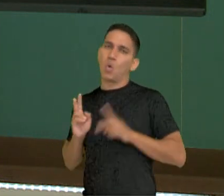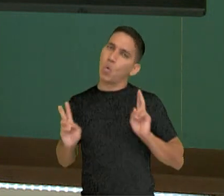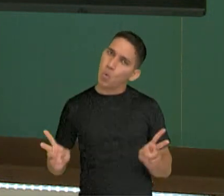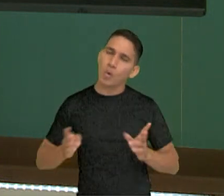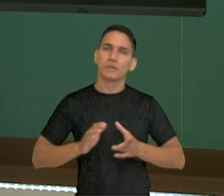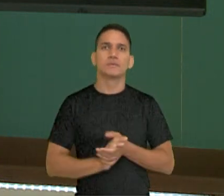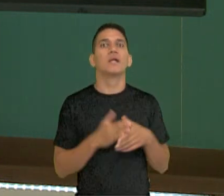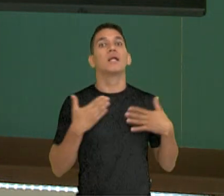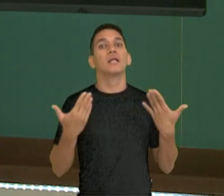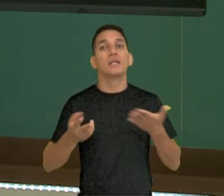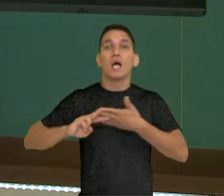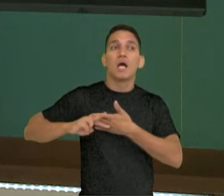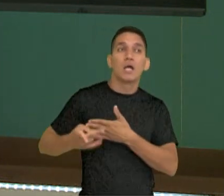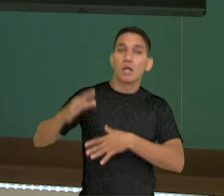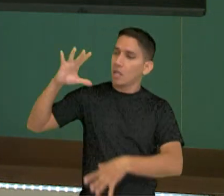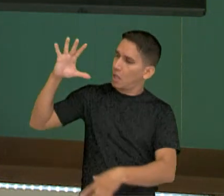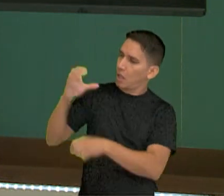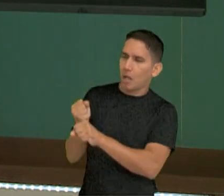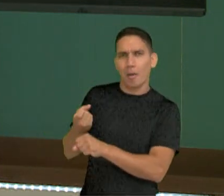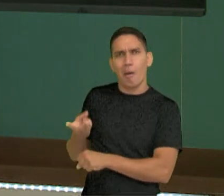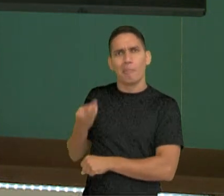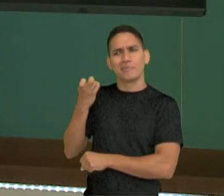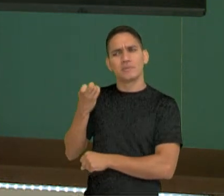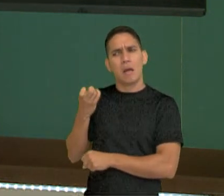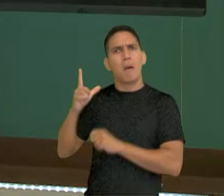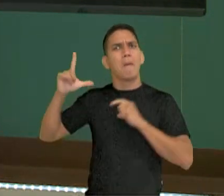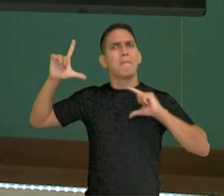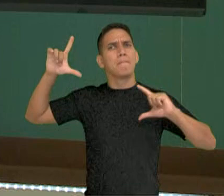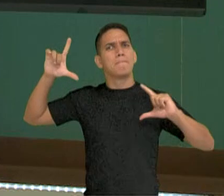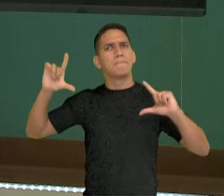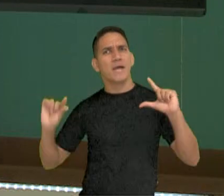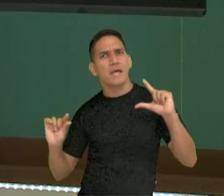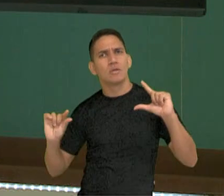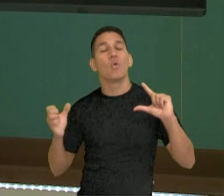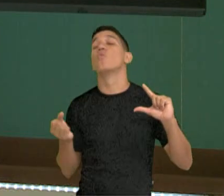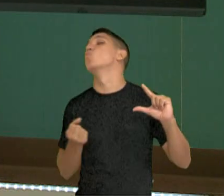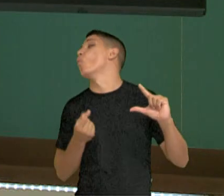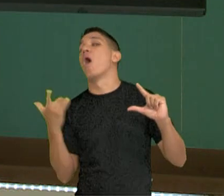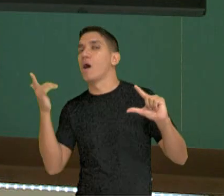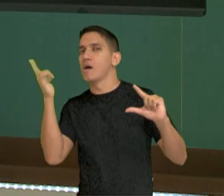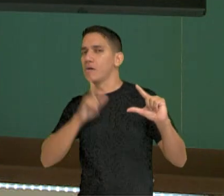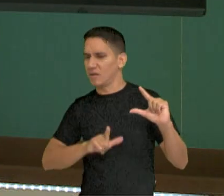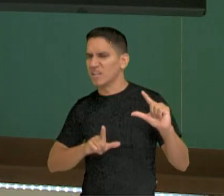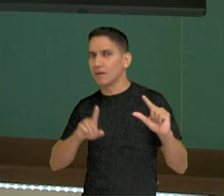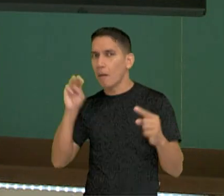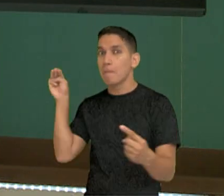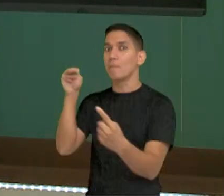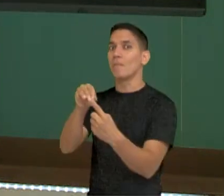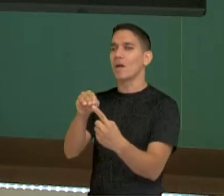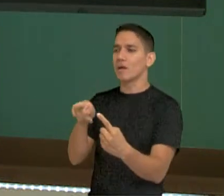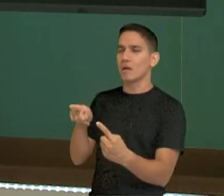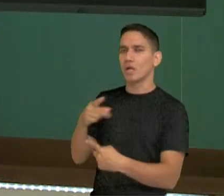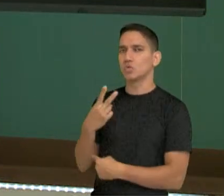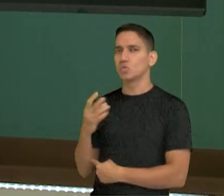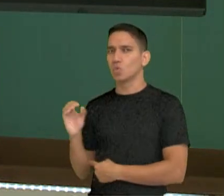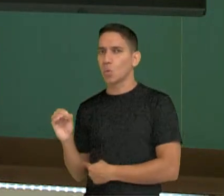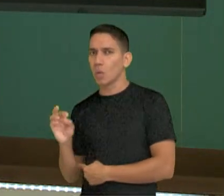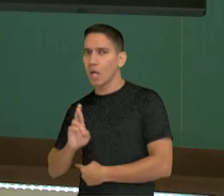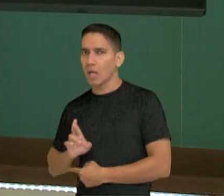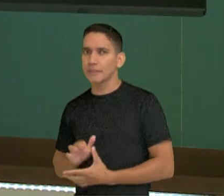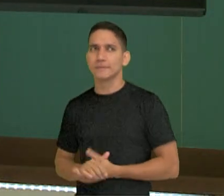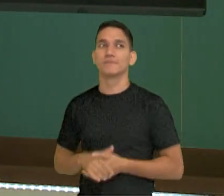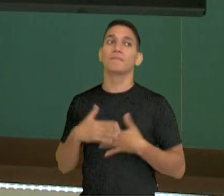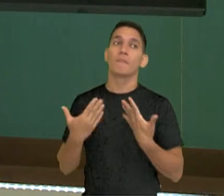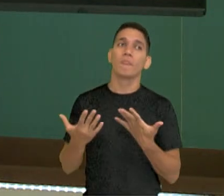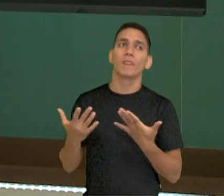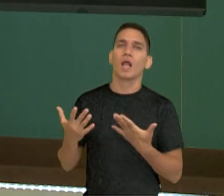tá? Consequentemente, é que houve uma redução. Mas houve uma redução de quanto? Será que ela atingiu a meta dos R$ 200?